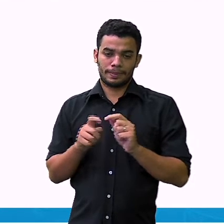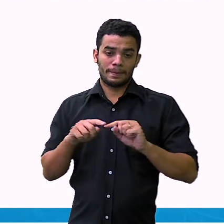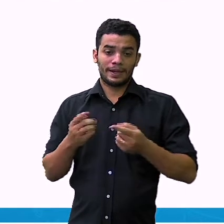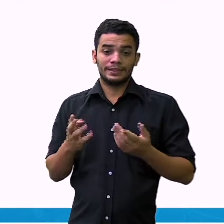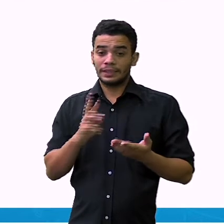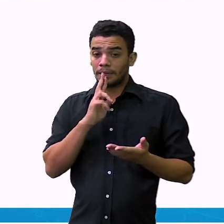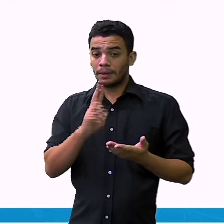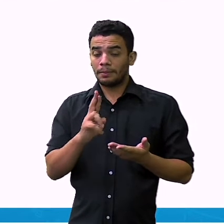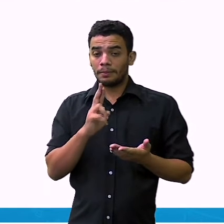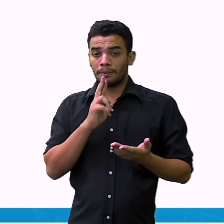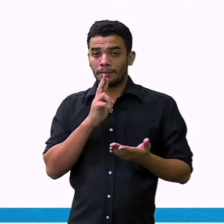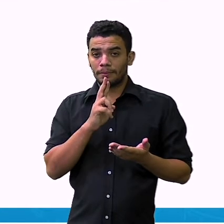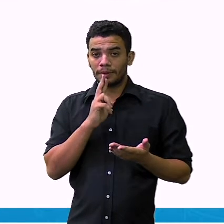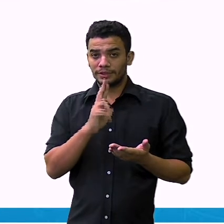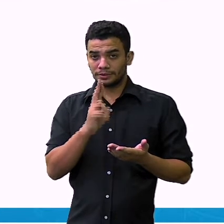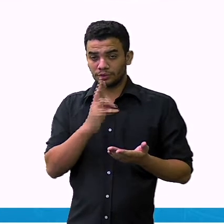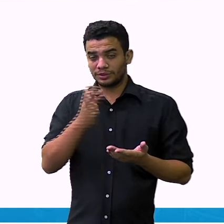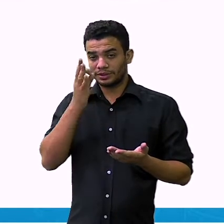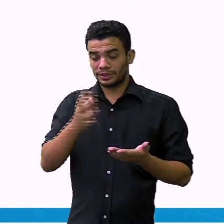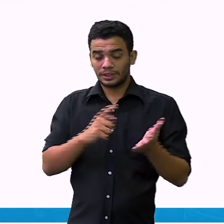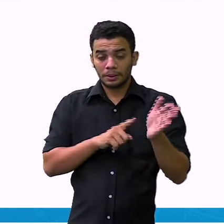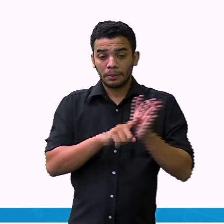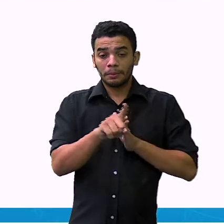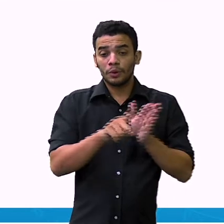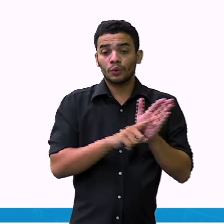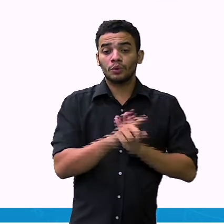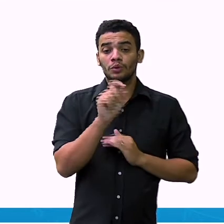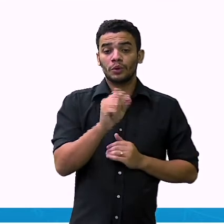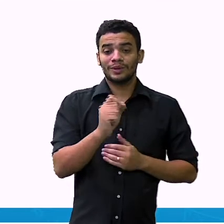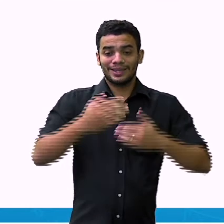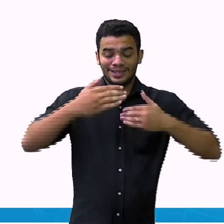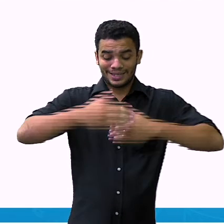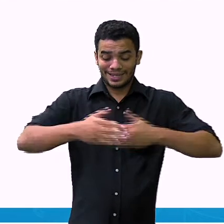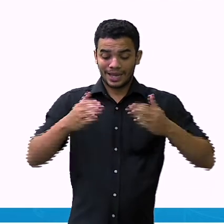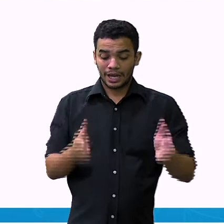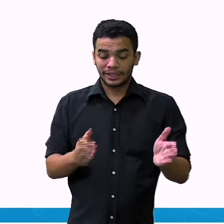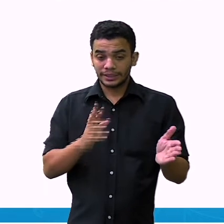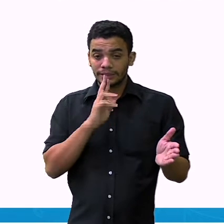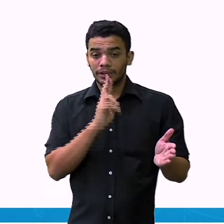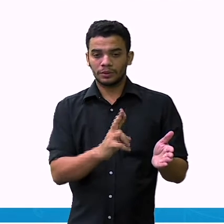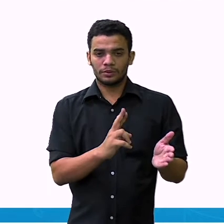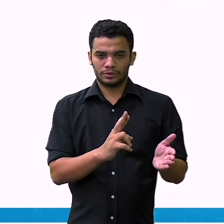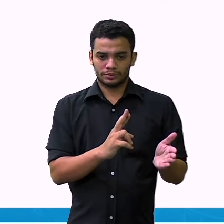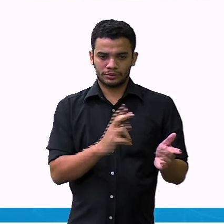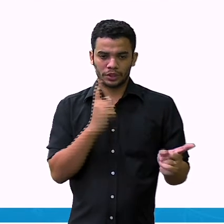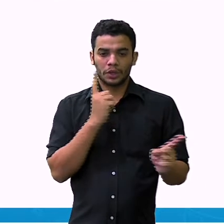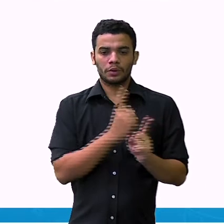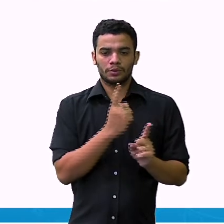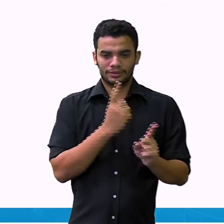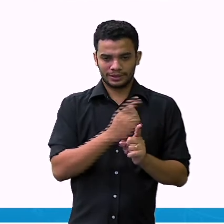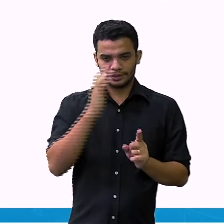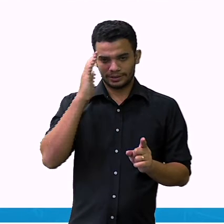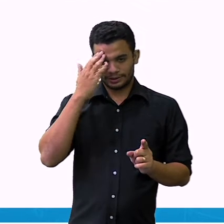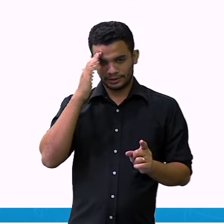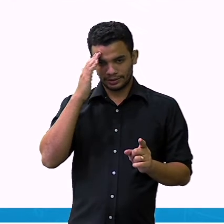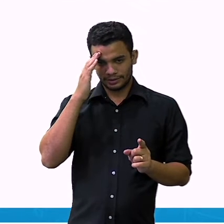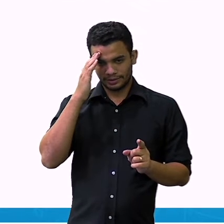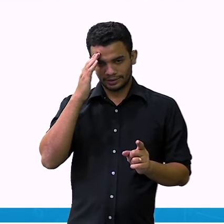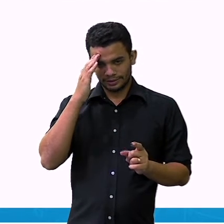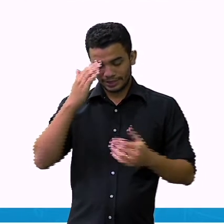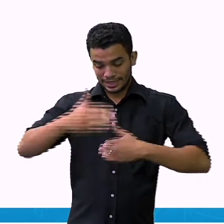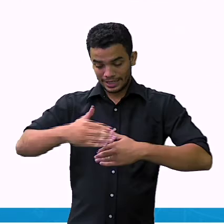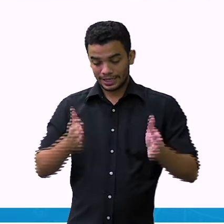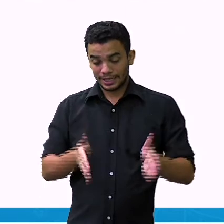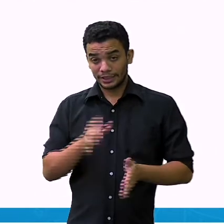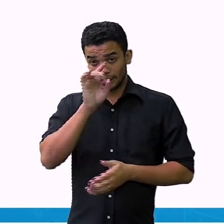total de caixas. Então, qual que é o total de caixas? Foi um total de 10 caixas